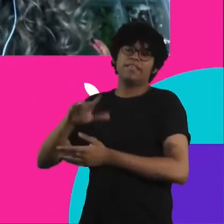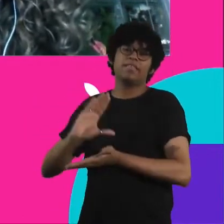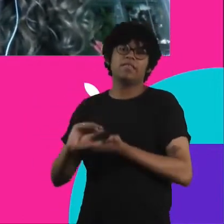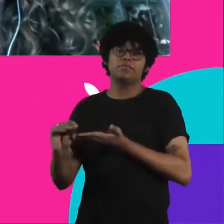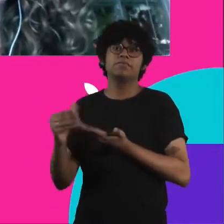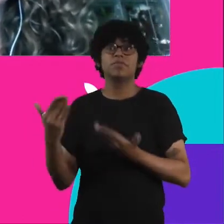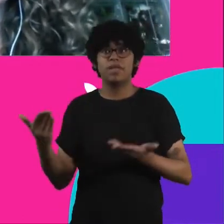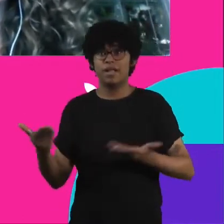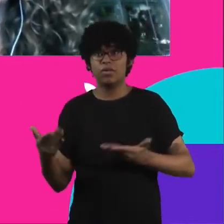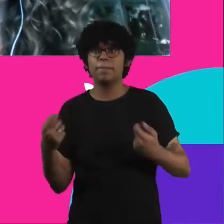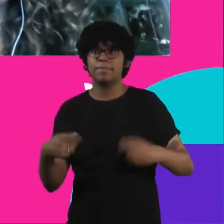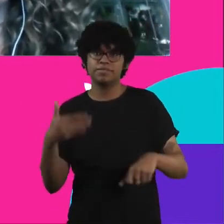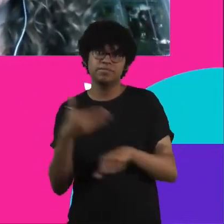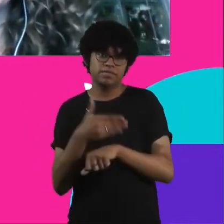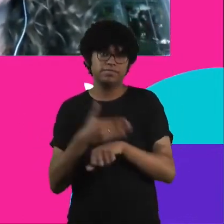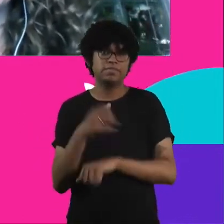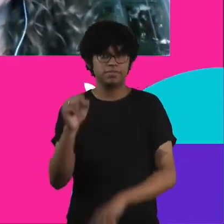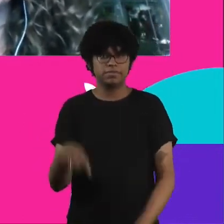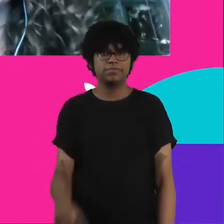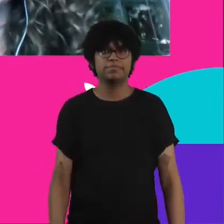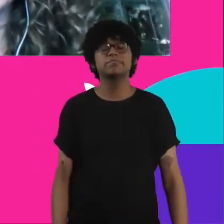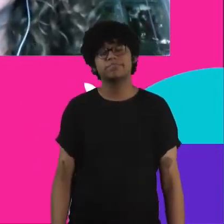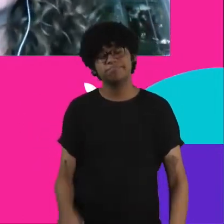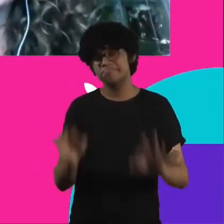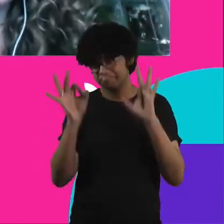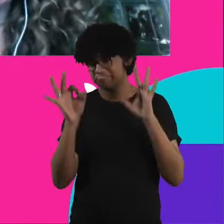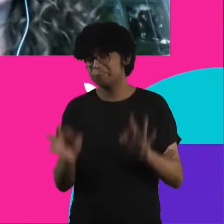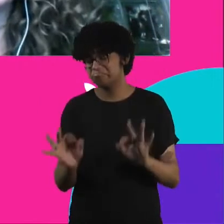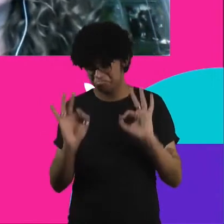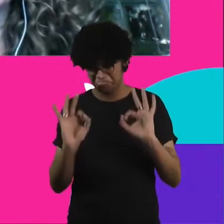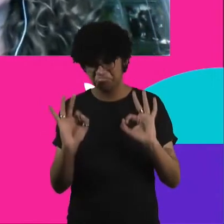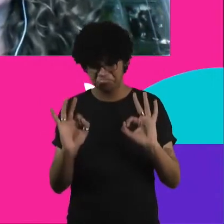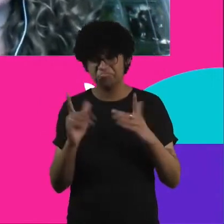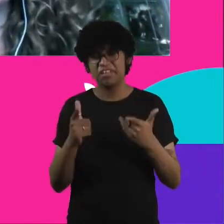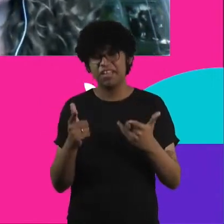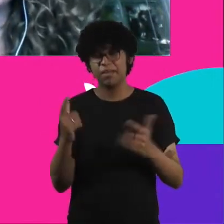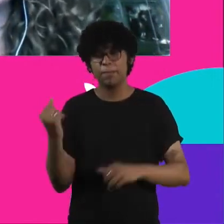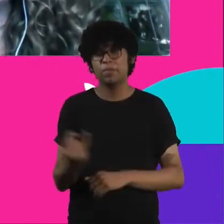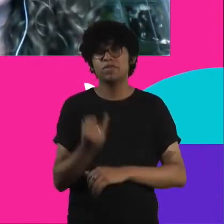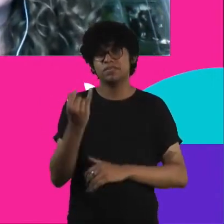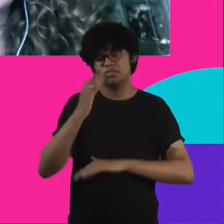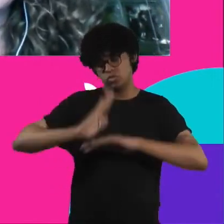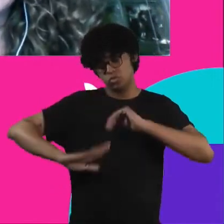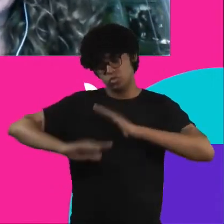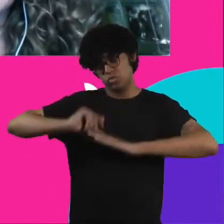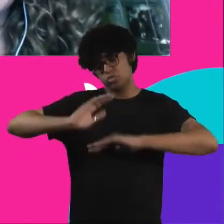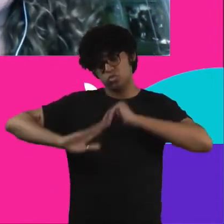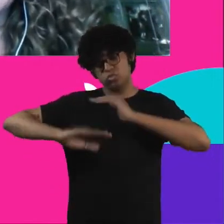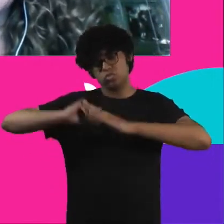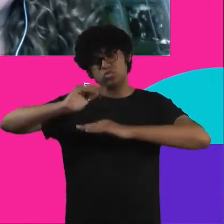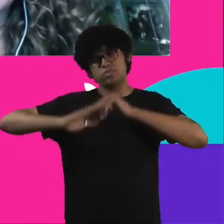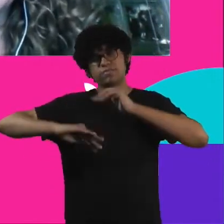parte disso, né, Di? Com certeza, isso é super importante, né? Essa construção e a gente